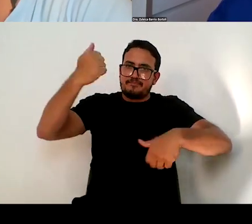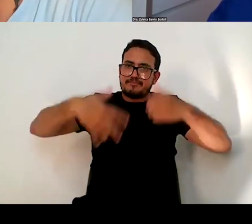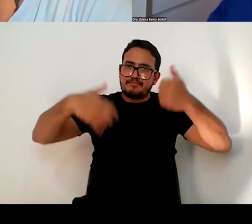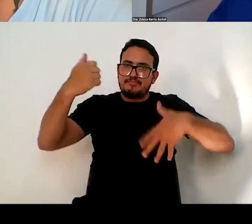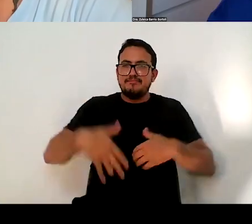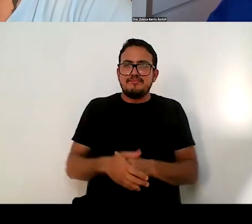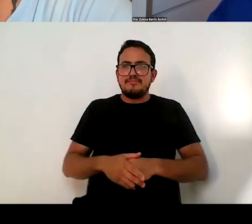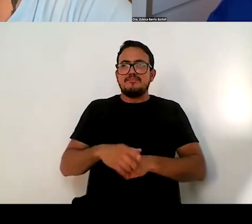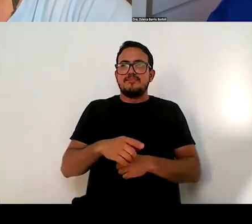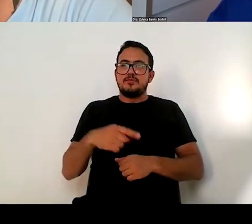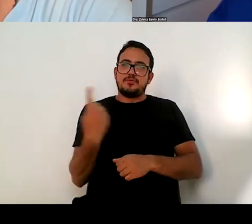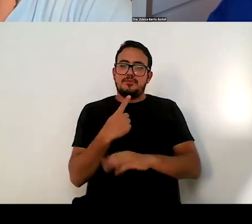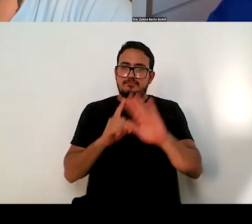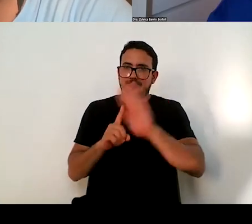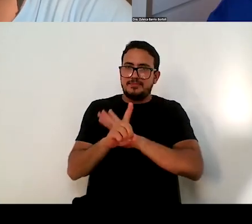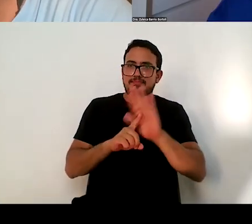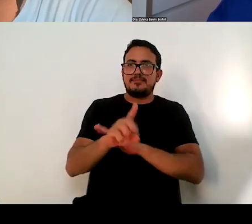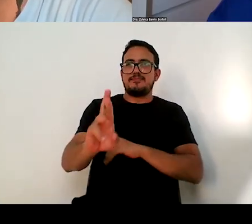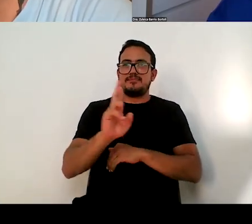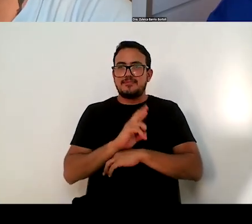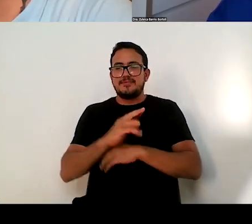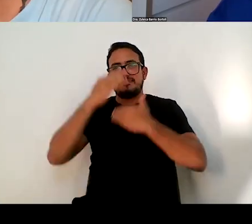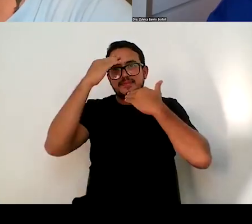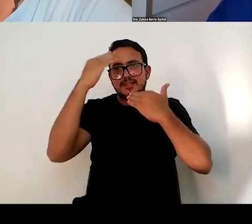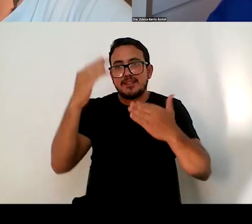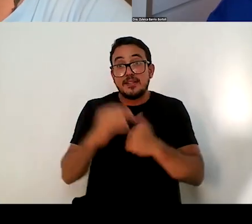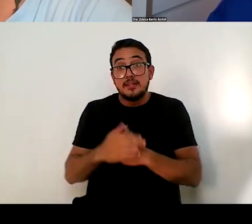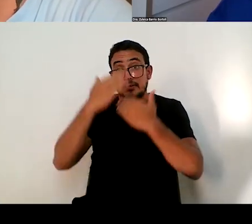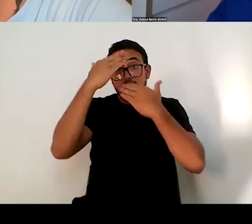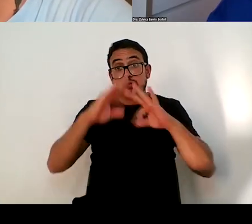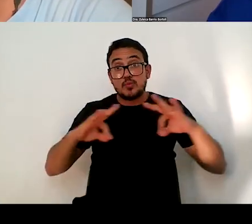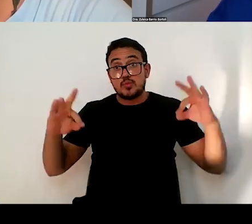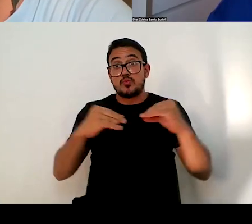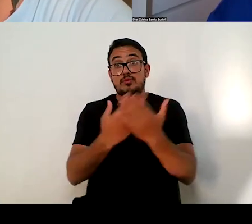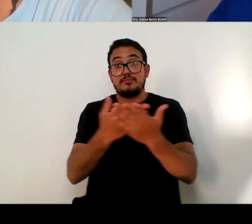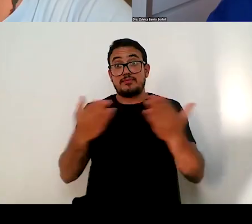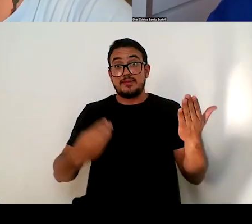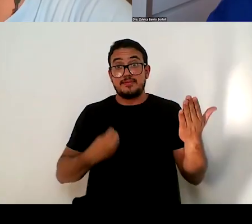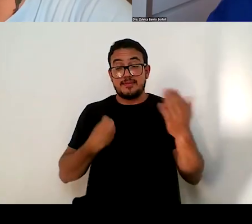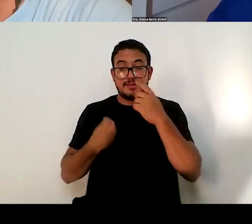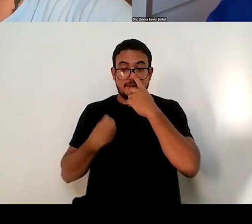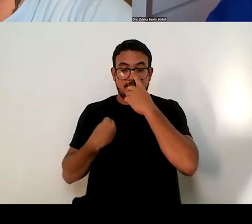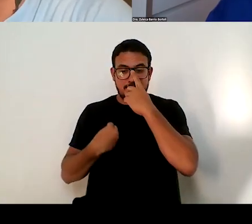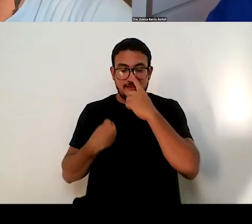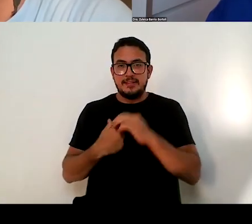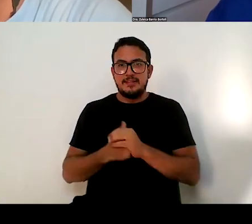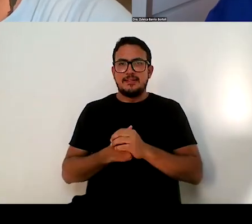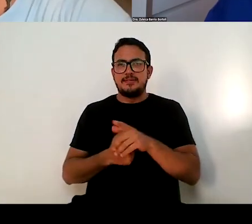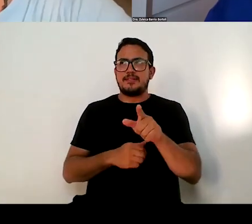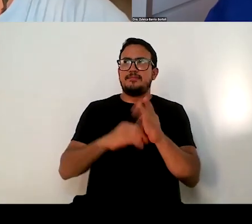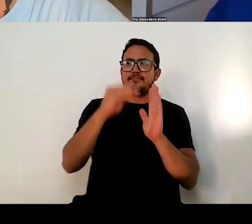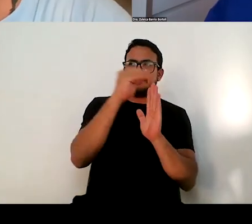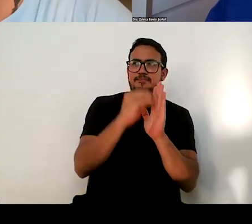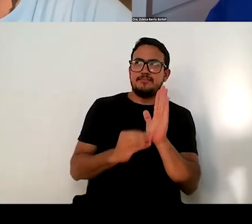perguntas. Gostaria também de agradecer a participação de todos e todas. Quem não preencheu ainda o formulário de presença, ele está